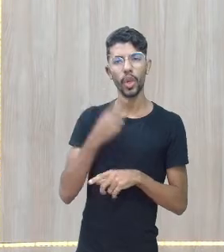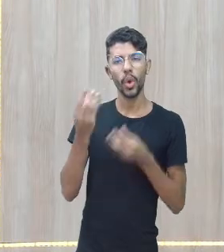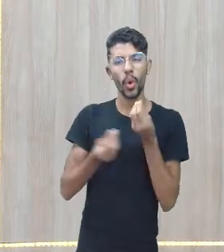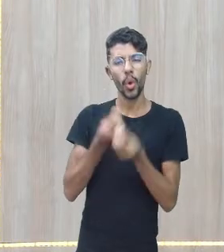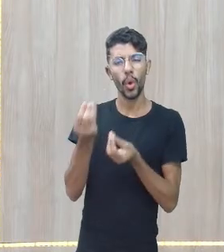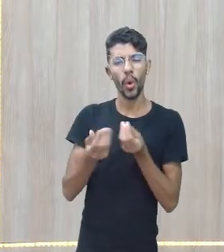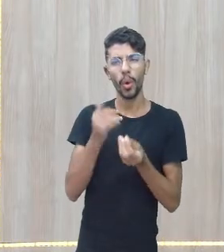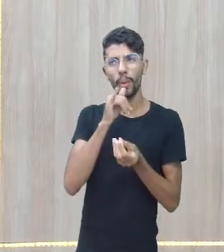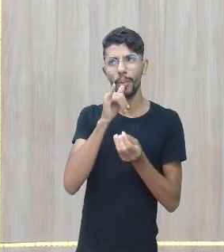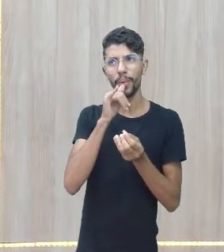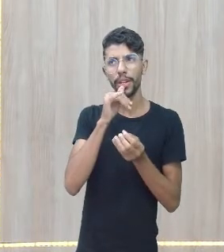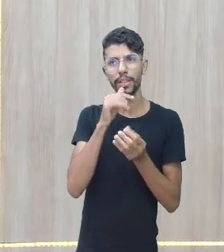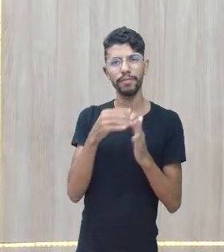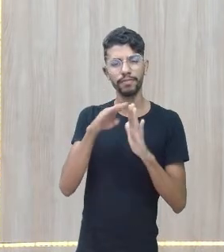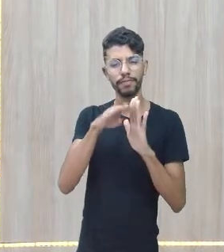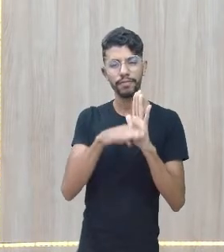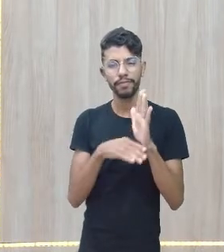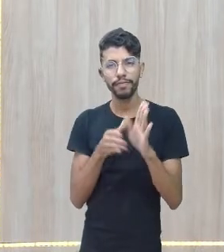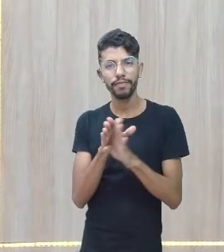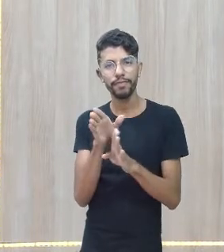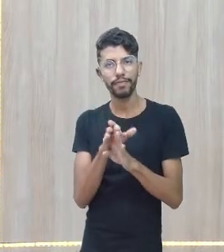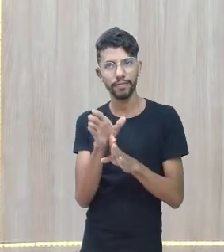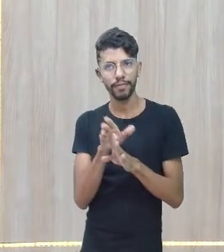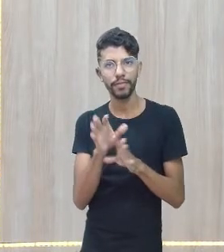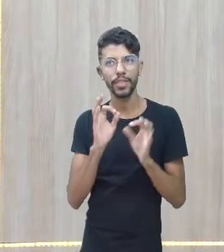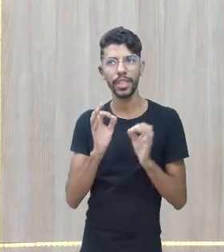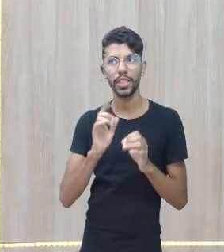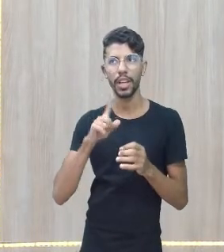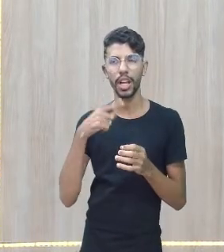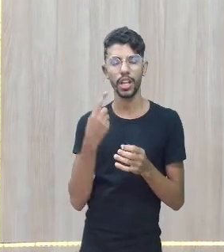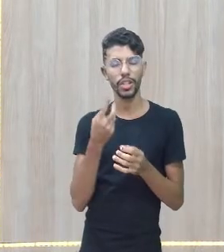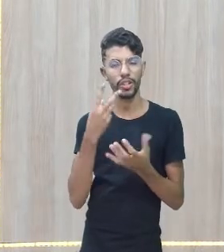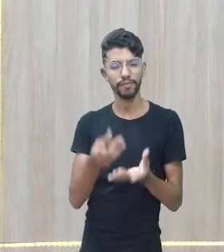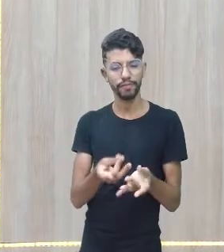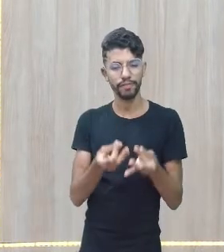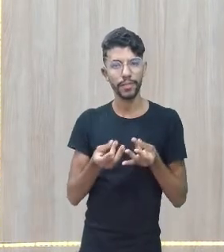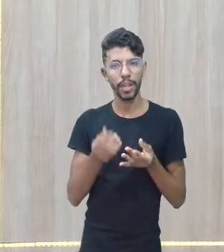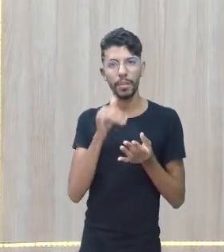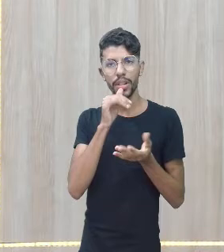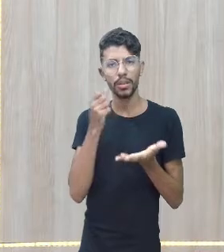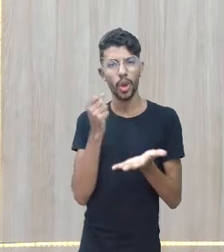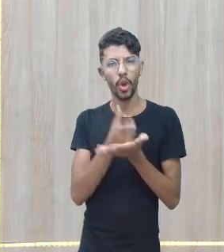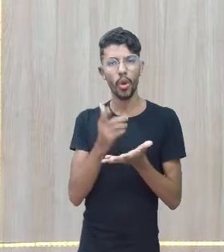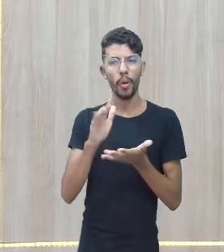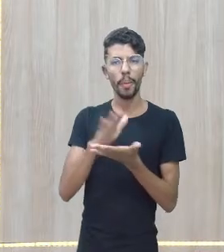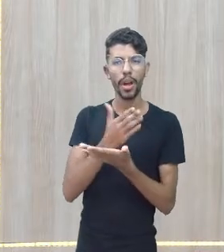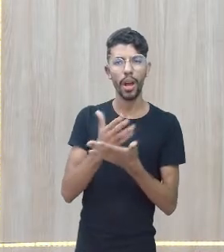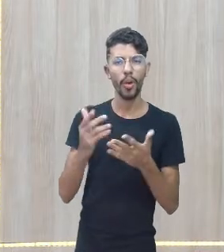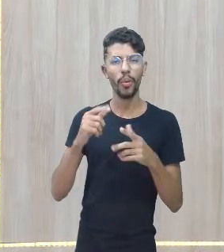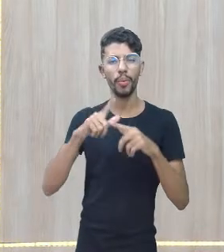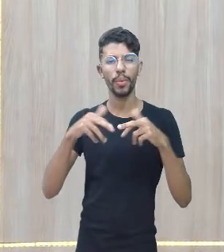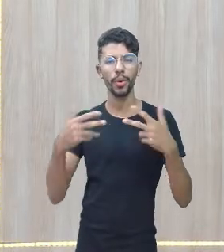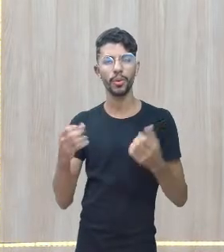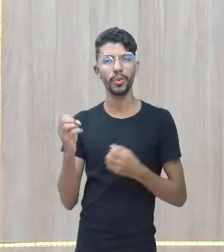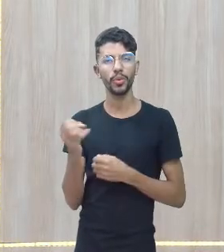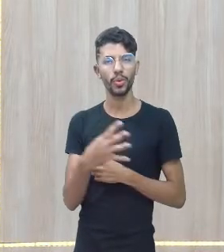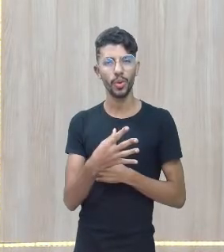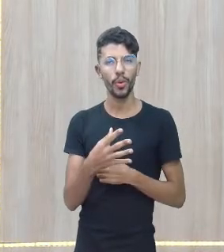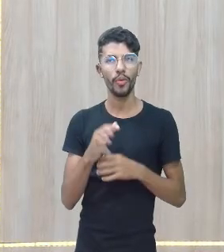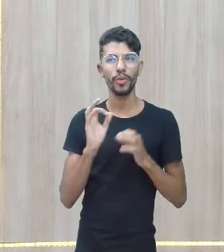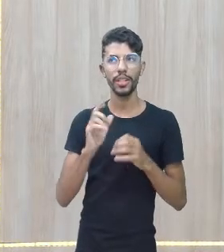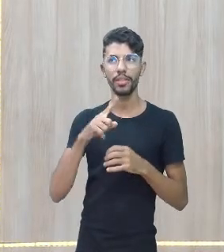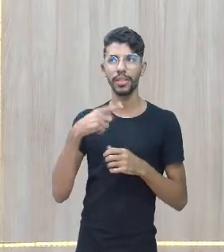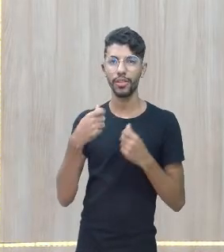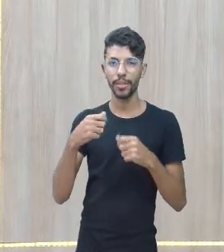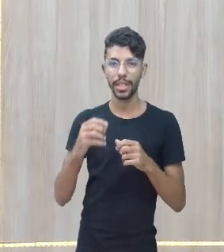de instruções que a gente recebe quando compra algum equipamento novo, algum eletrônico, algum eletrodoméstico e